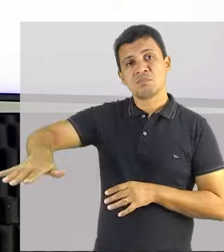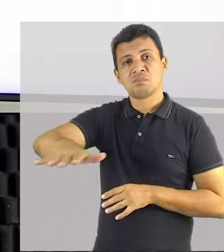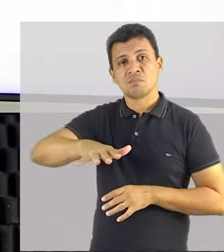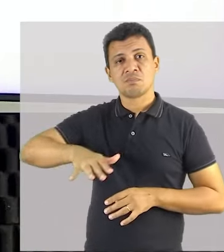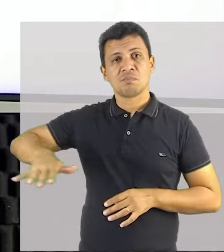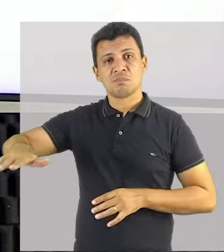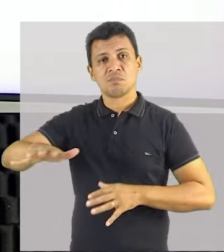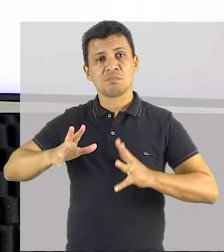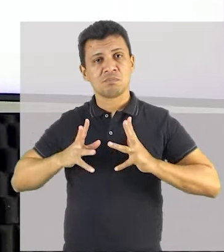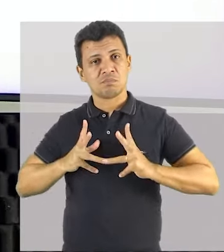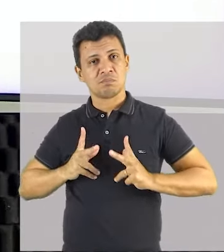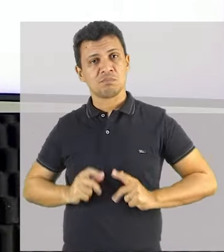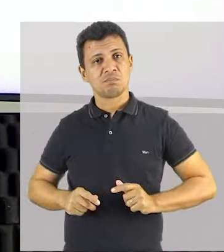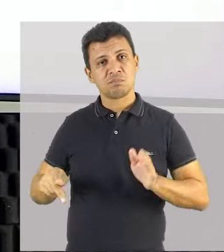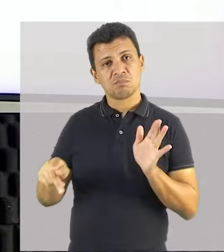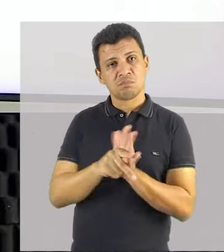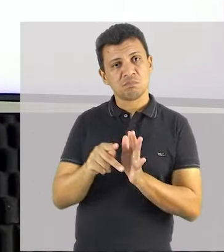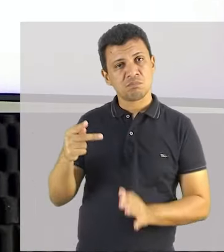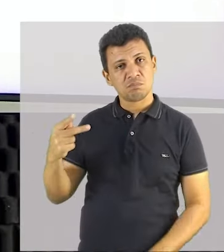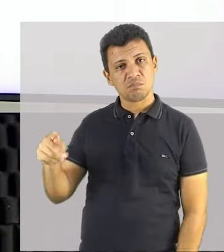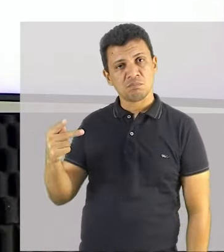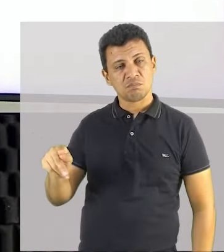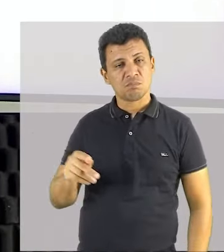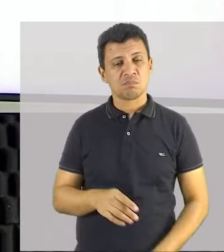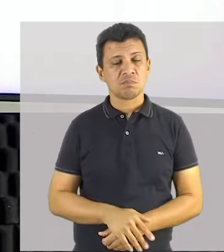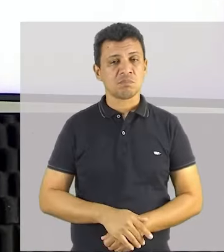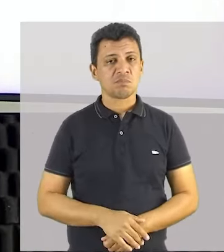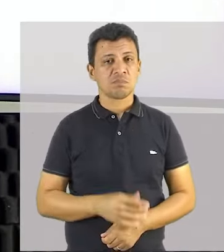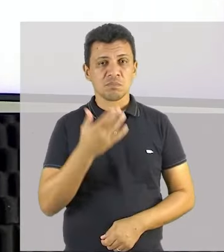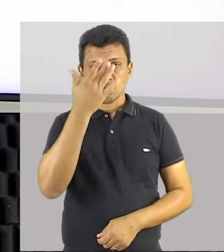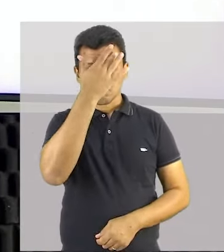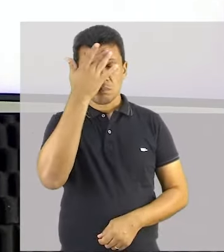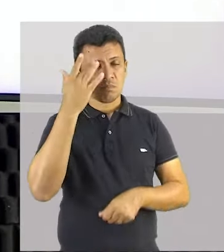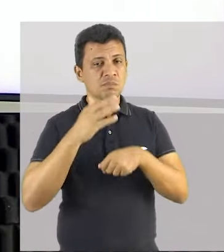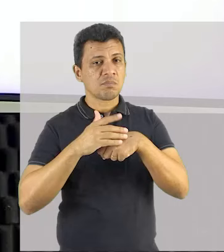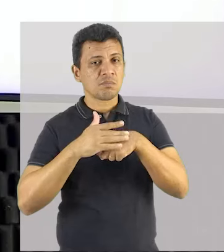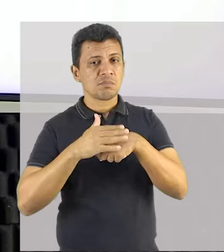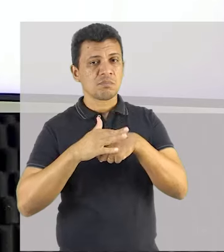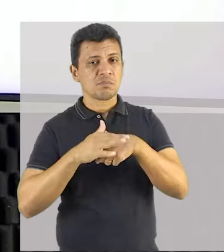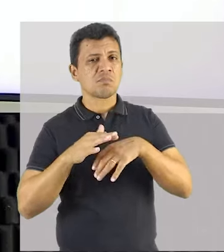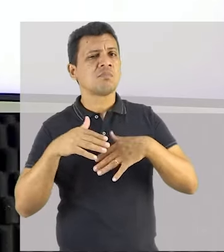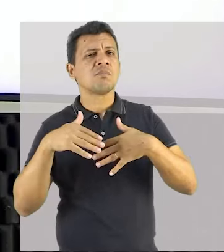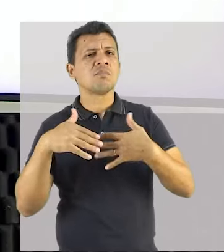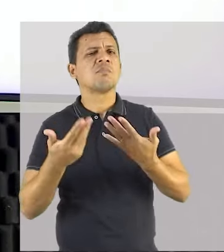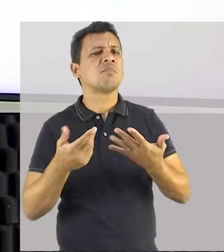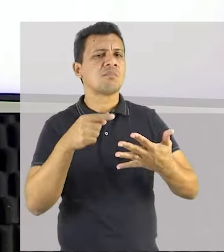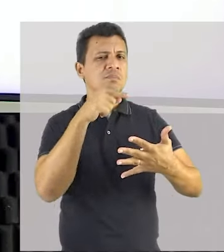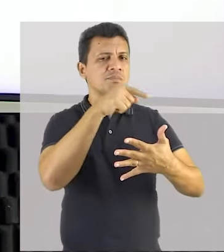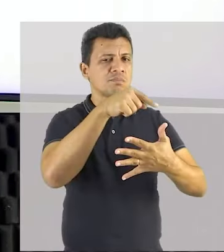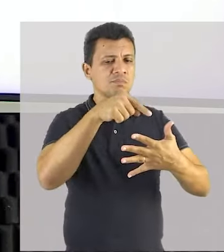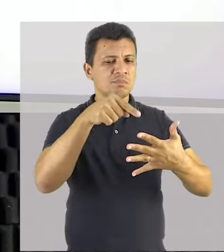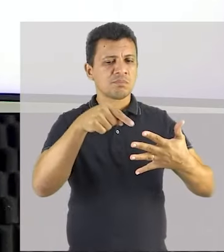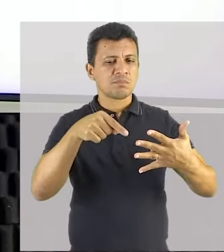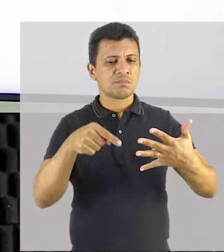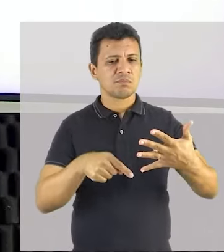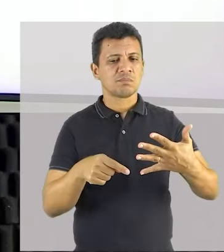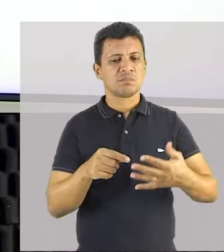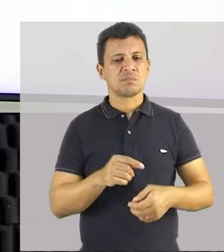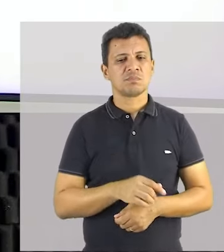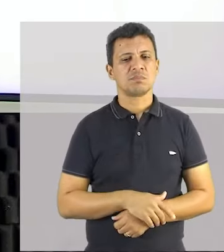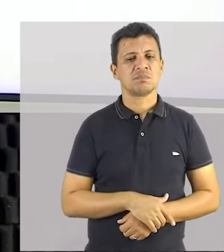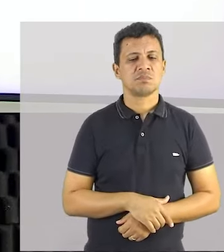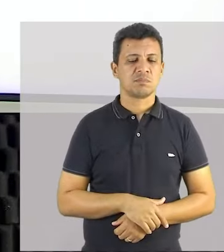da localidade há indicações de que eu paciente apresenta um caso de Então olha